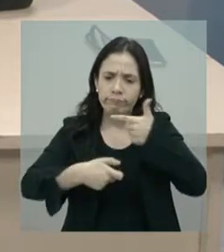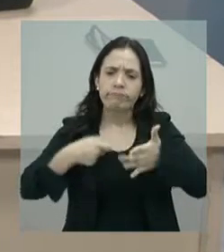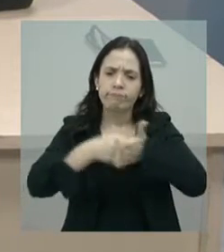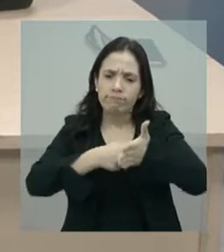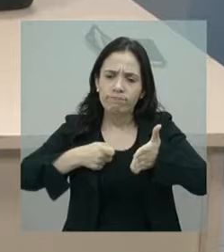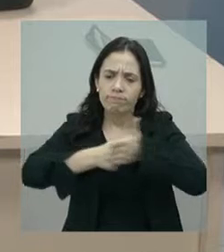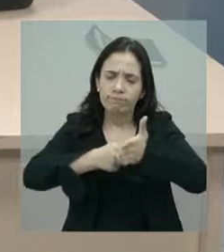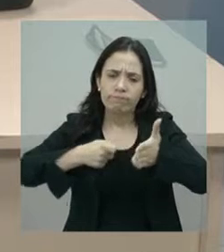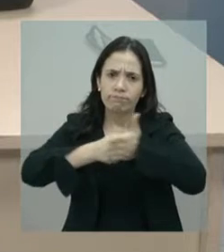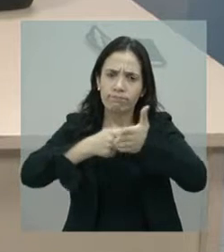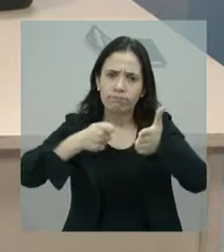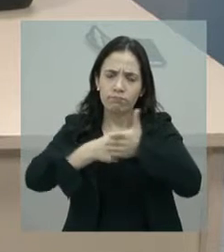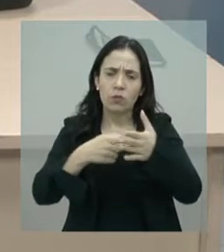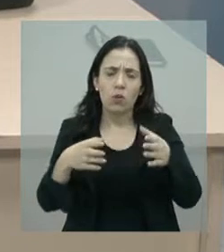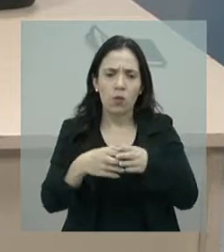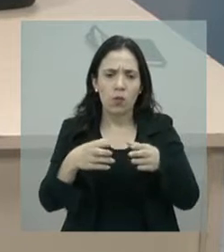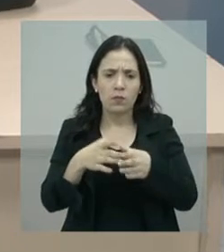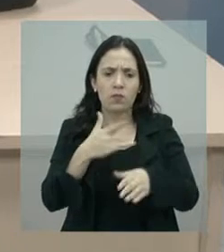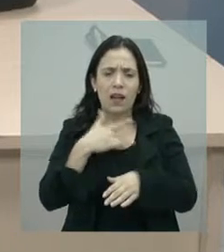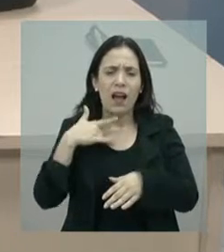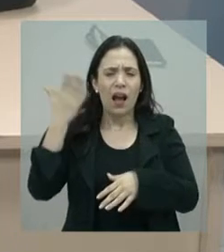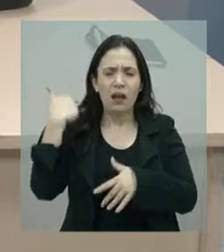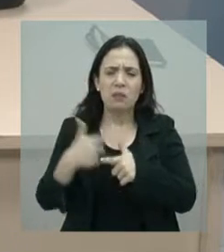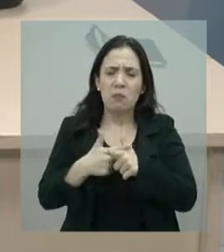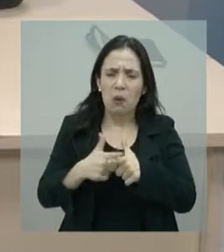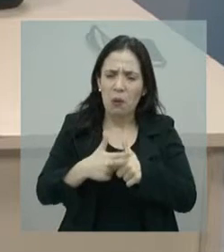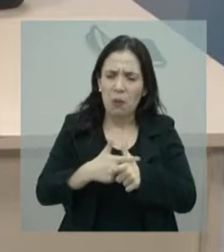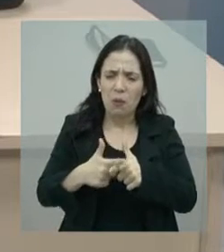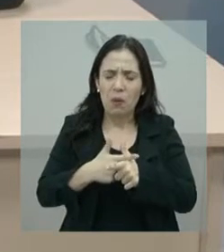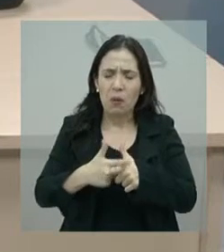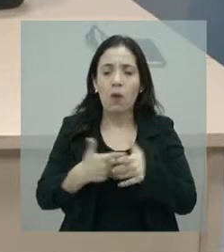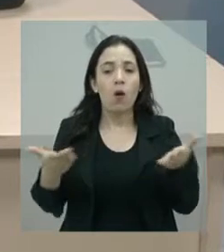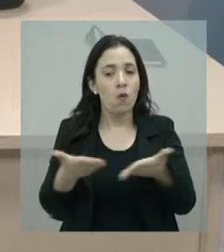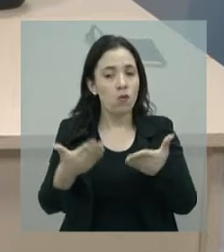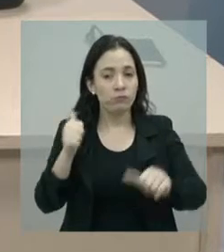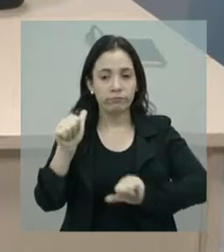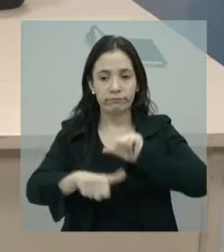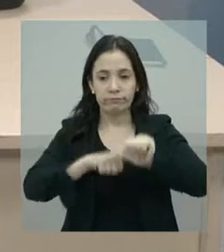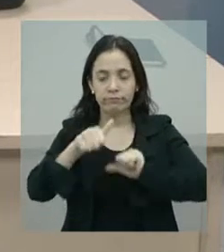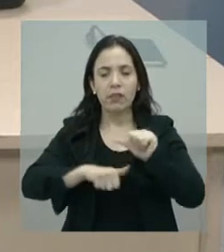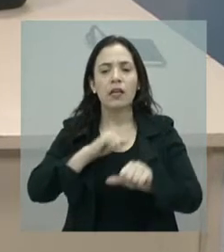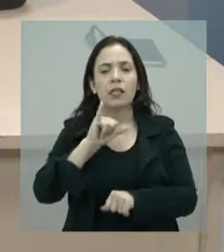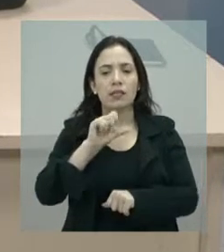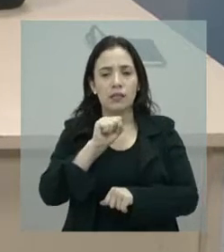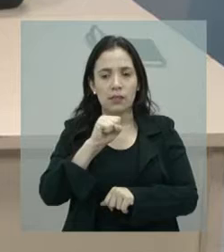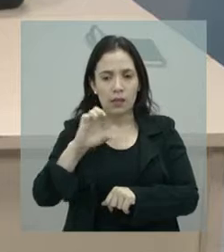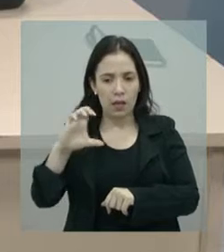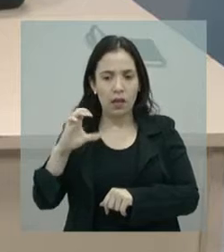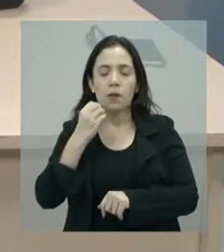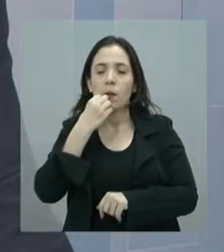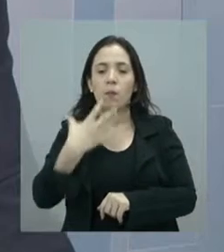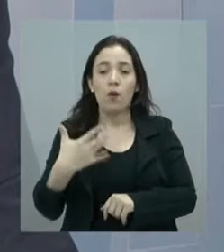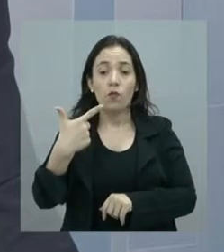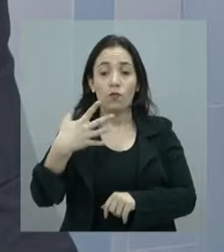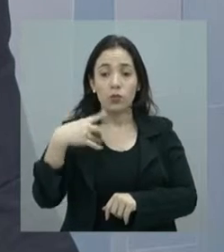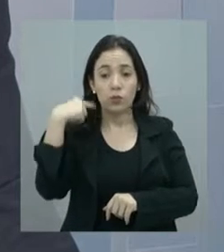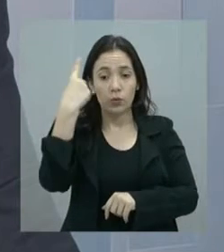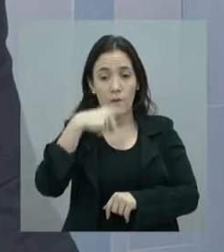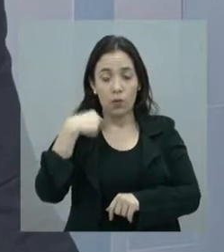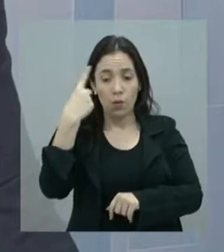nossa comissão. Há bem pouco tempo atrás era problemático. Era problemático. Hoje o ISEC funciona muito bem. Estou indo para uma clínica que funciona 24